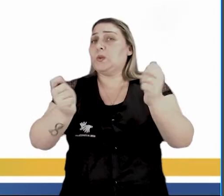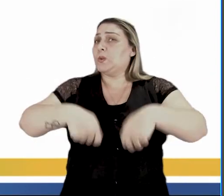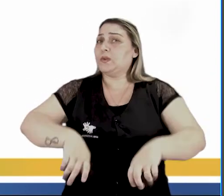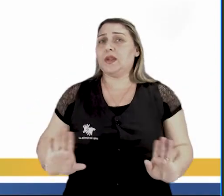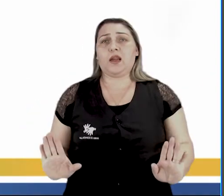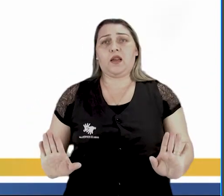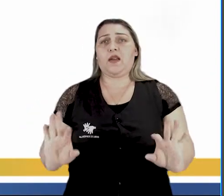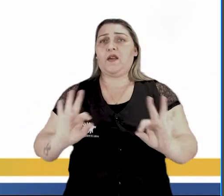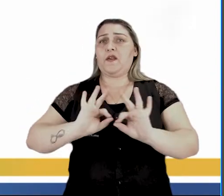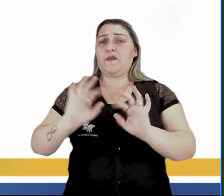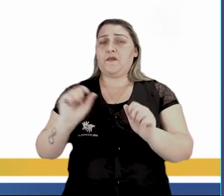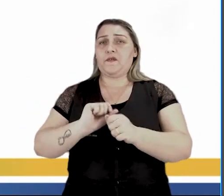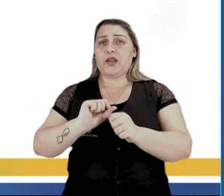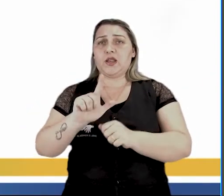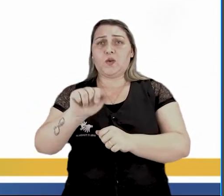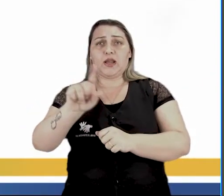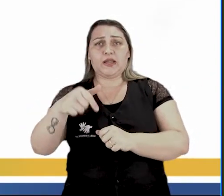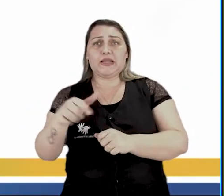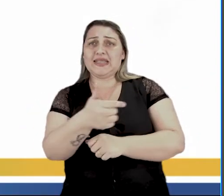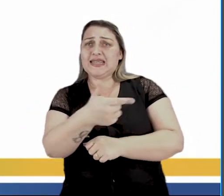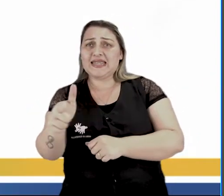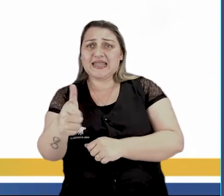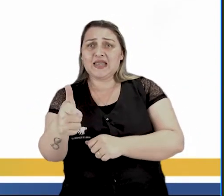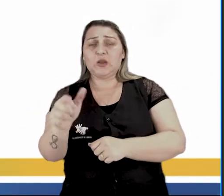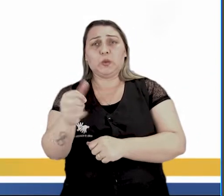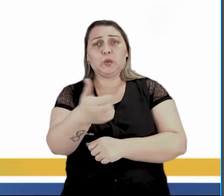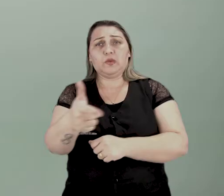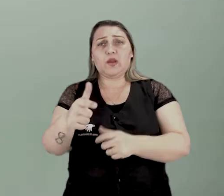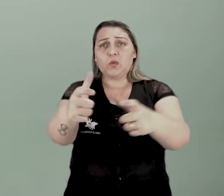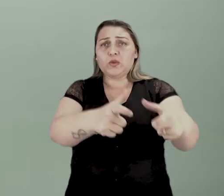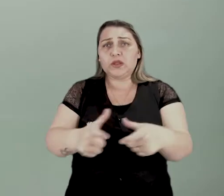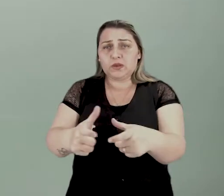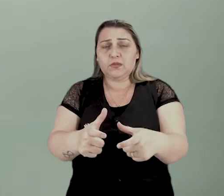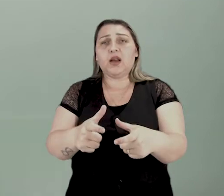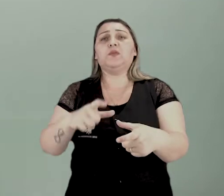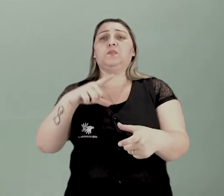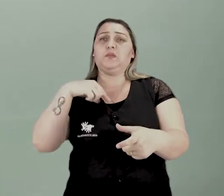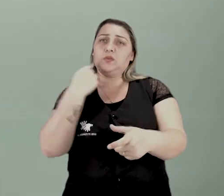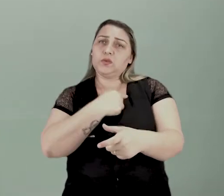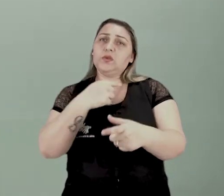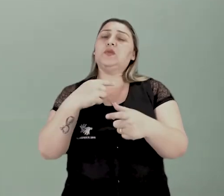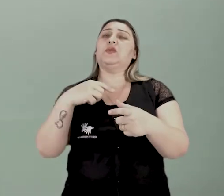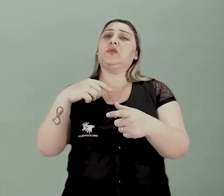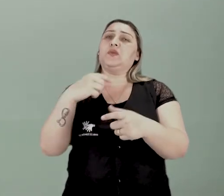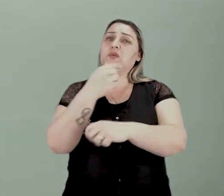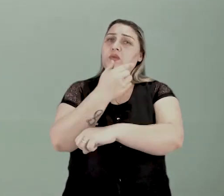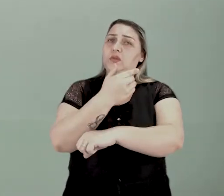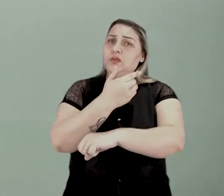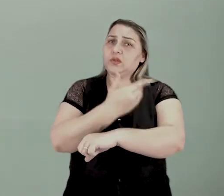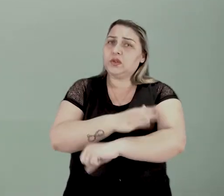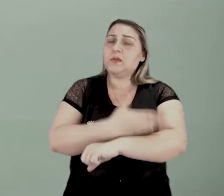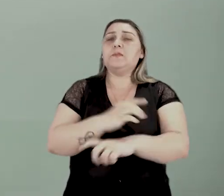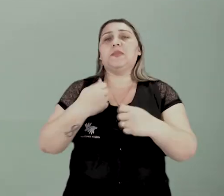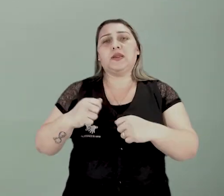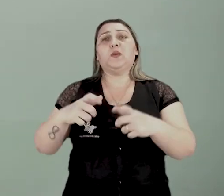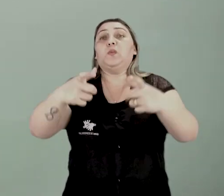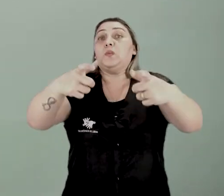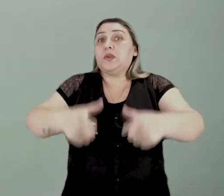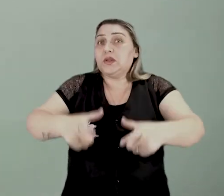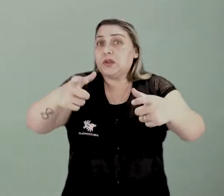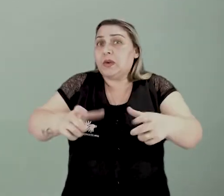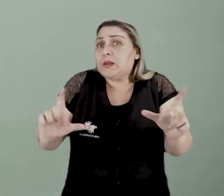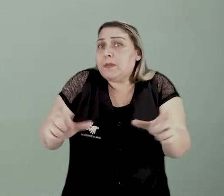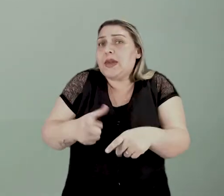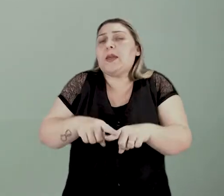impossível fazer um lazer sem a existência de um espaço, Então, para o nosso lazer, nós precisamos ter um espaço, mesmo